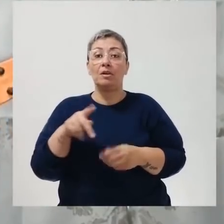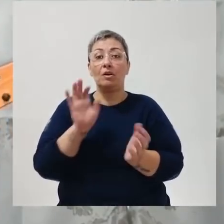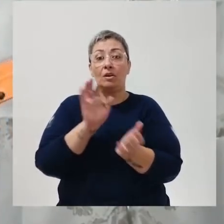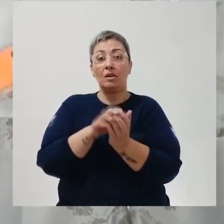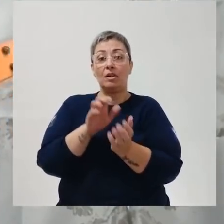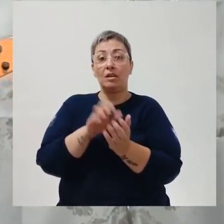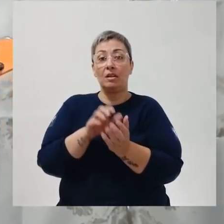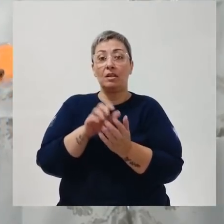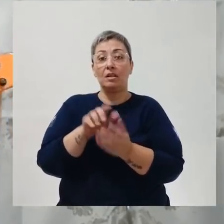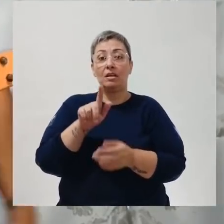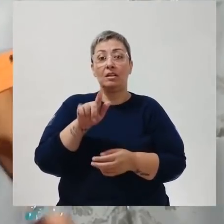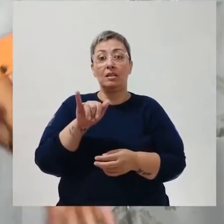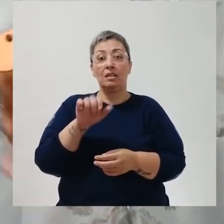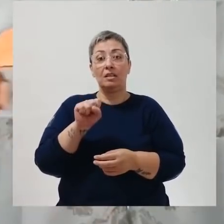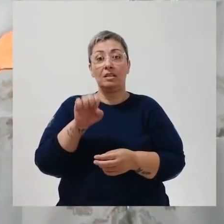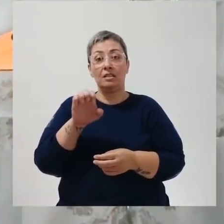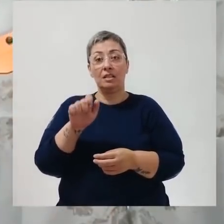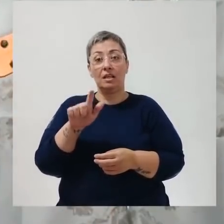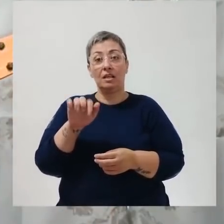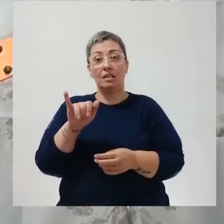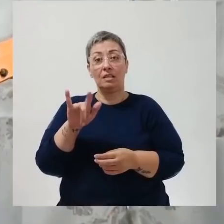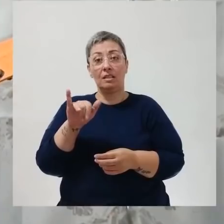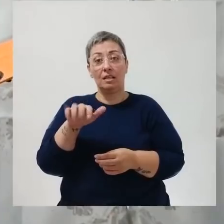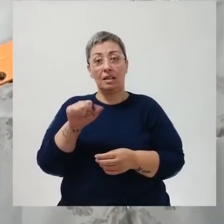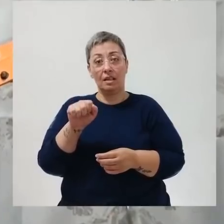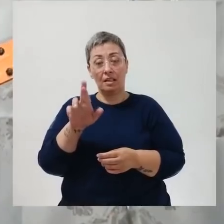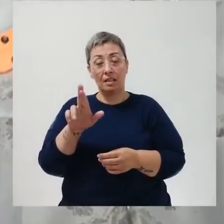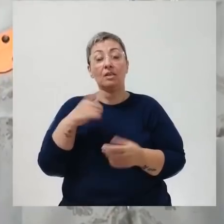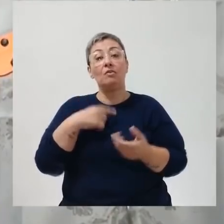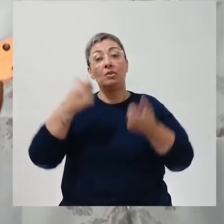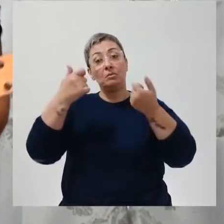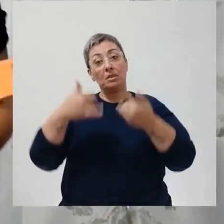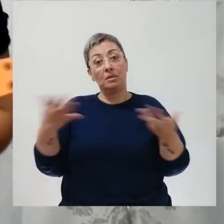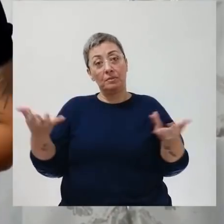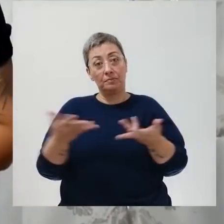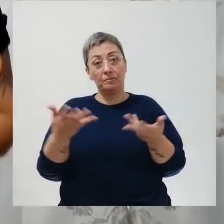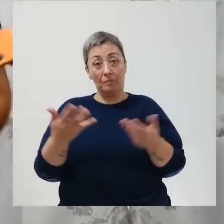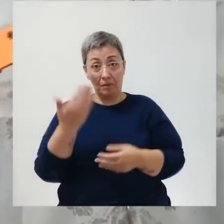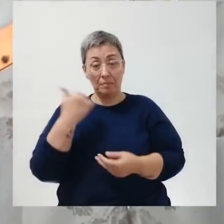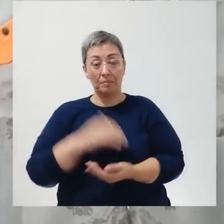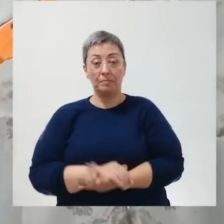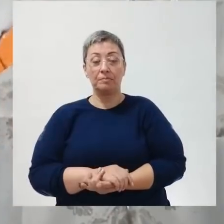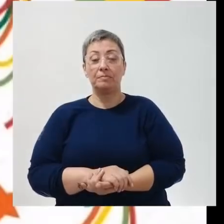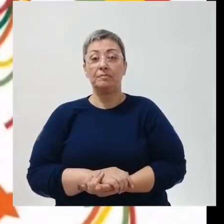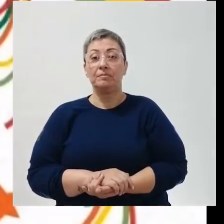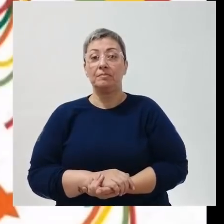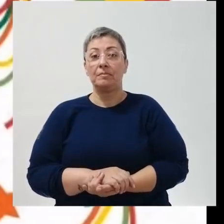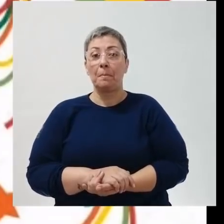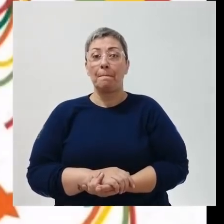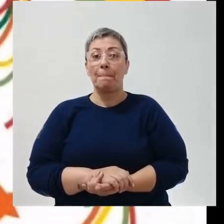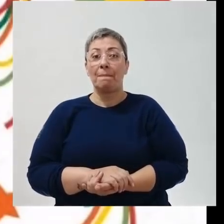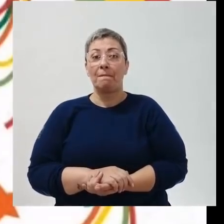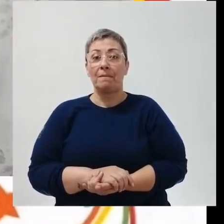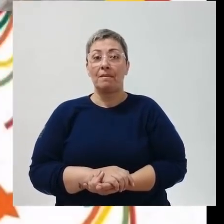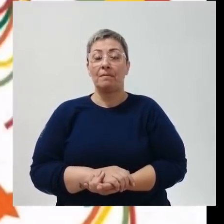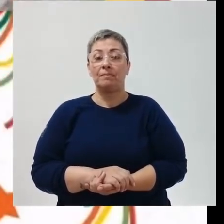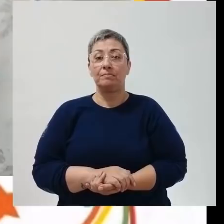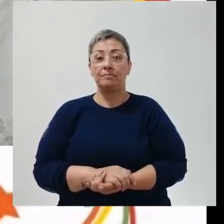recifense Gência Alencar e eu vou contar hoje aqui para vocês. Vamos lá?